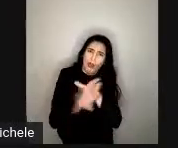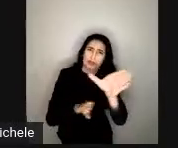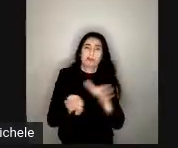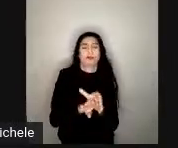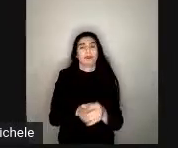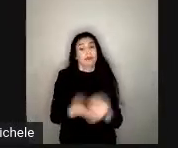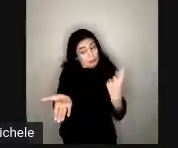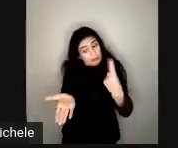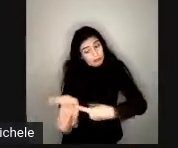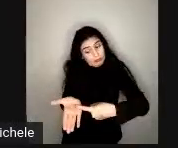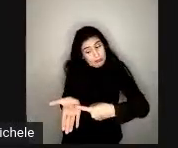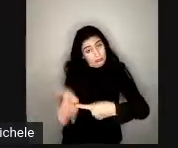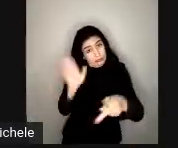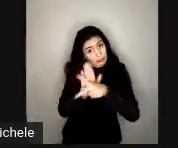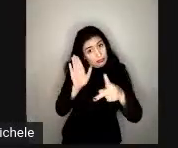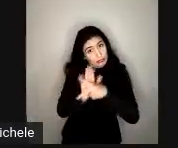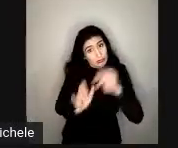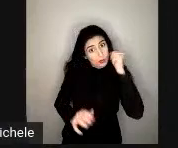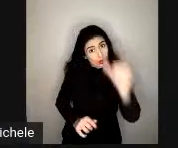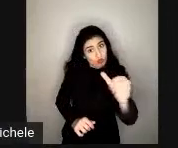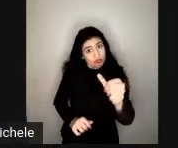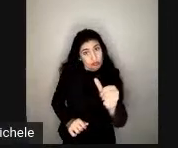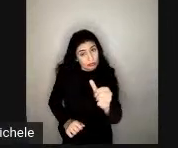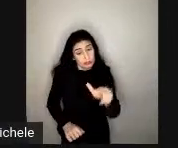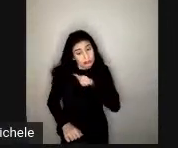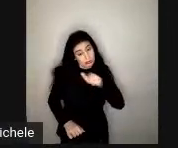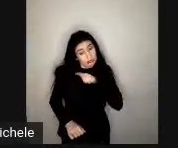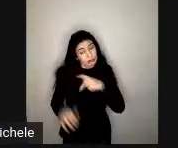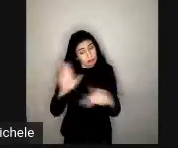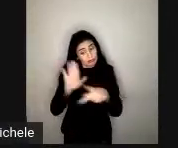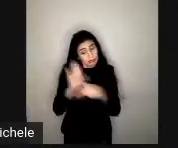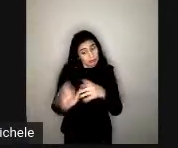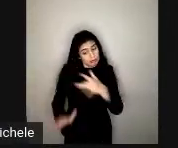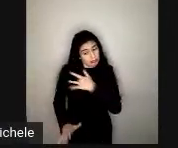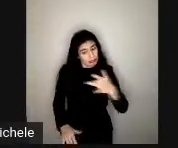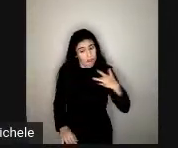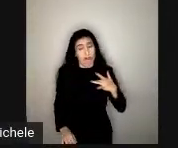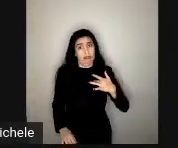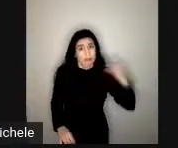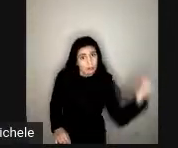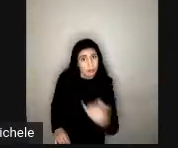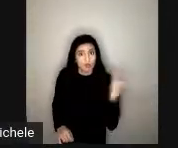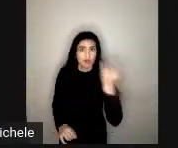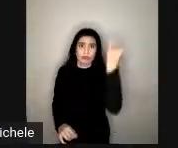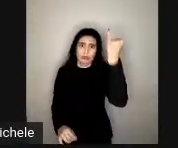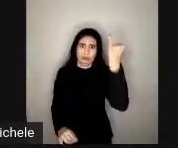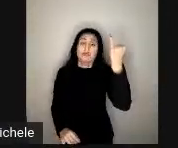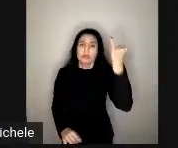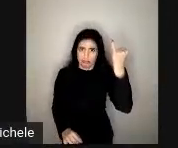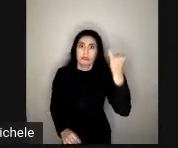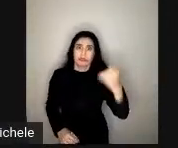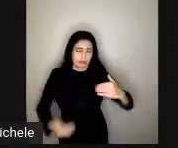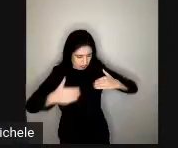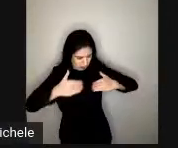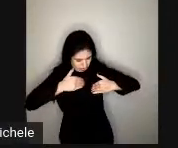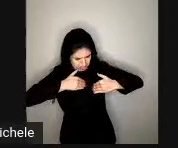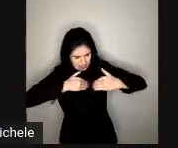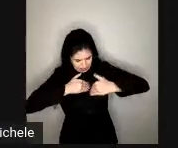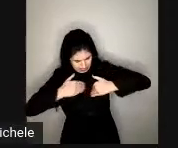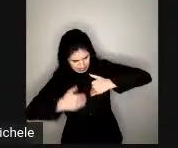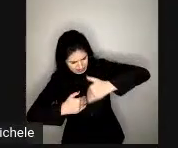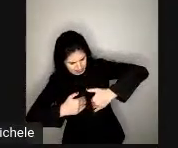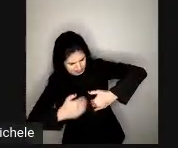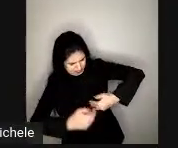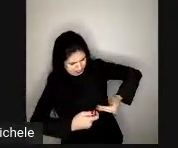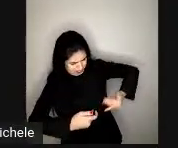com a sua saúde. Eu acho que isso é importante assim, no autoexame, porque eu estou me examinando e estou comprometida com a